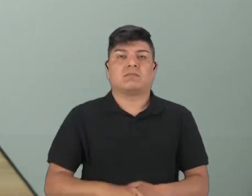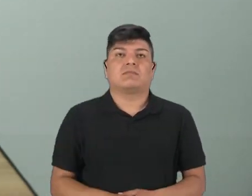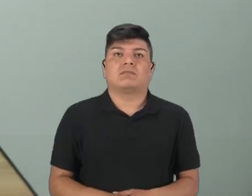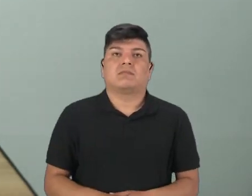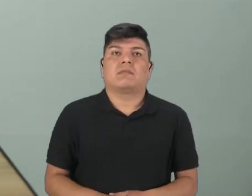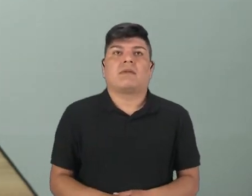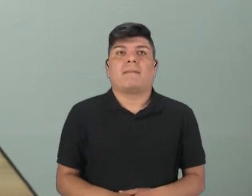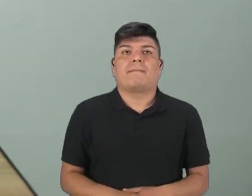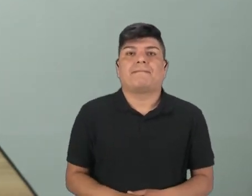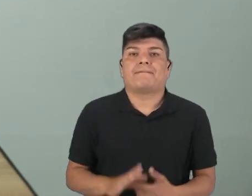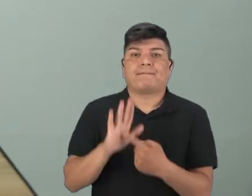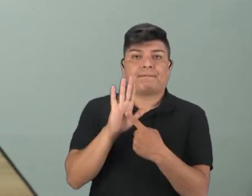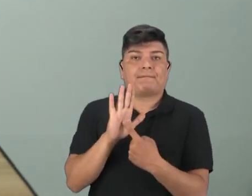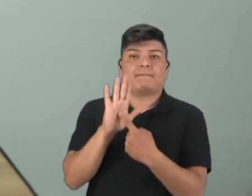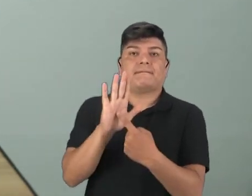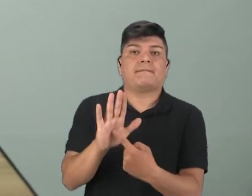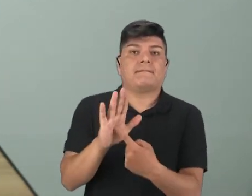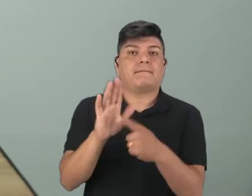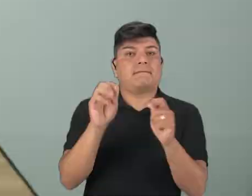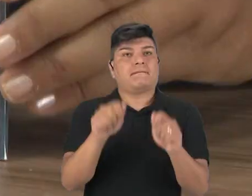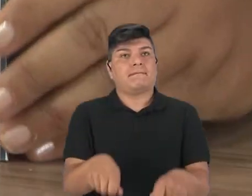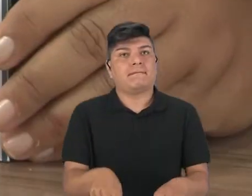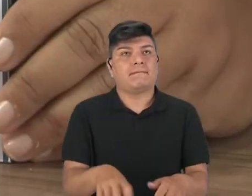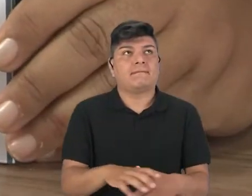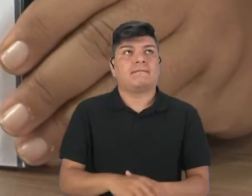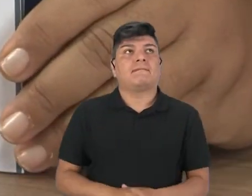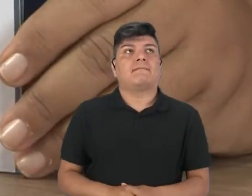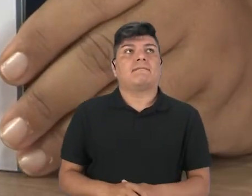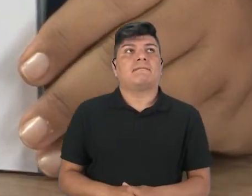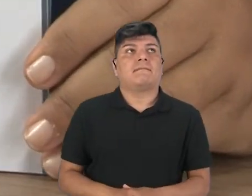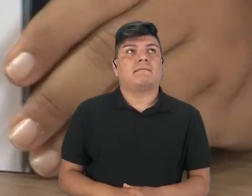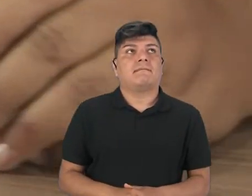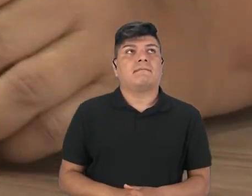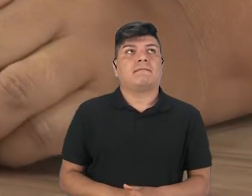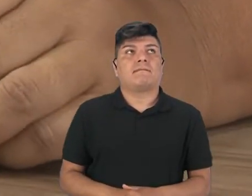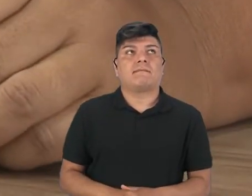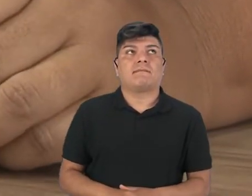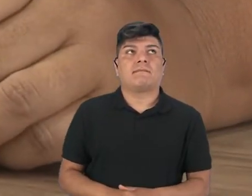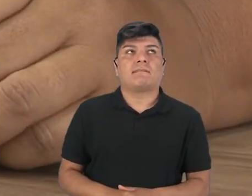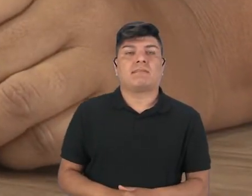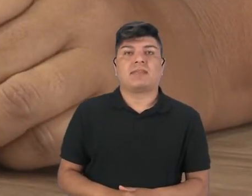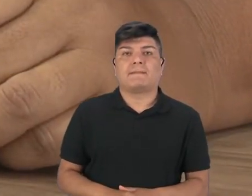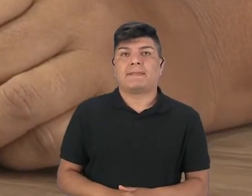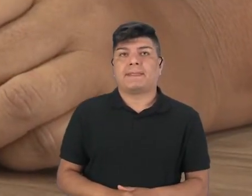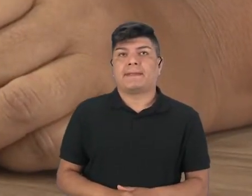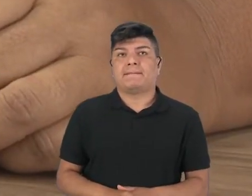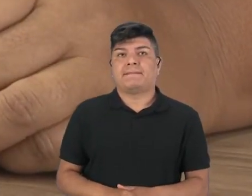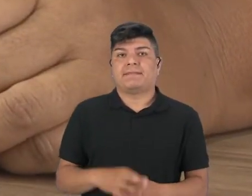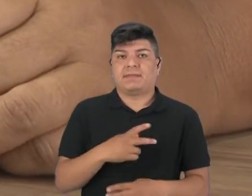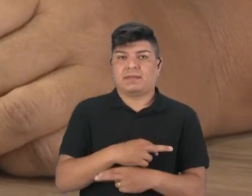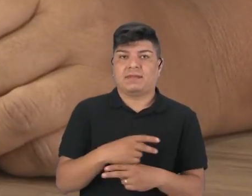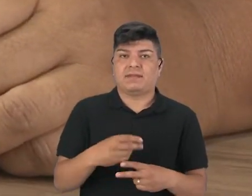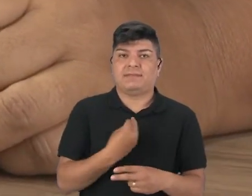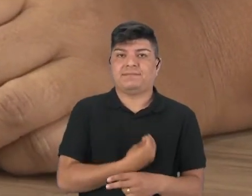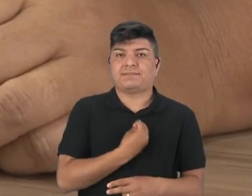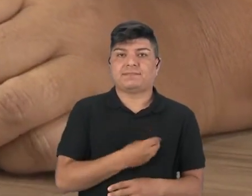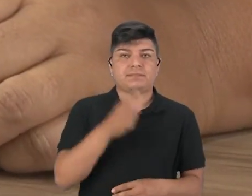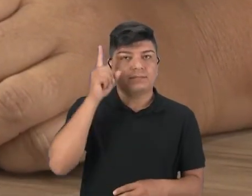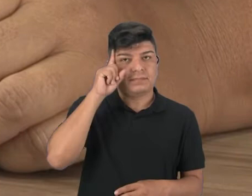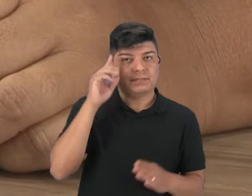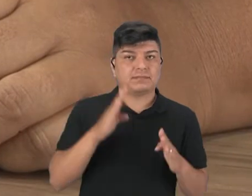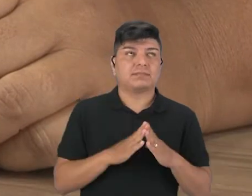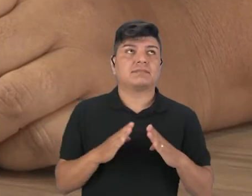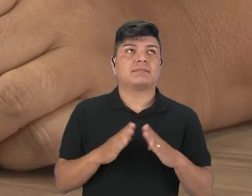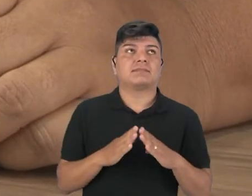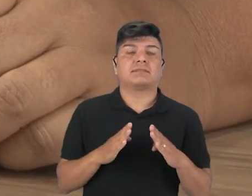pode mostrar, eu trouxe algumas outras imagens de formas de objetos, né, existentes no nosso dia a dia, na nossa